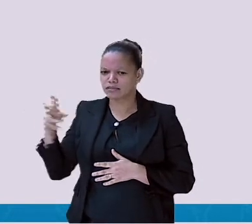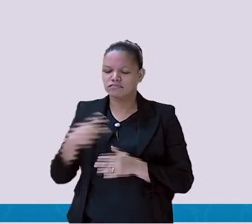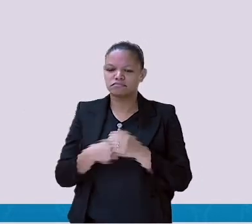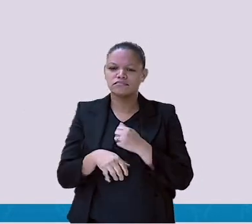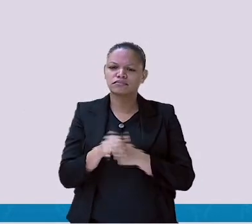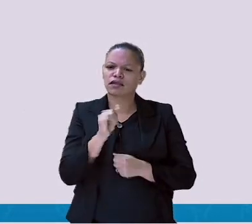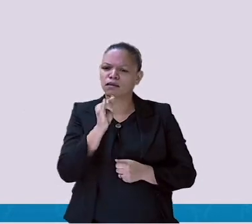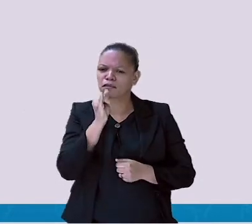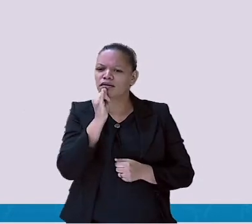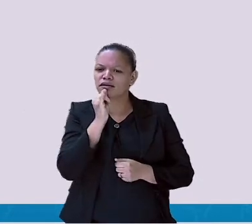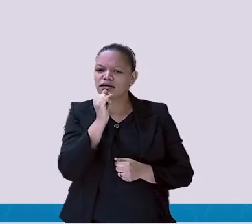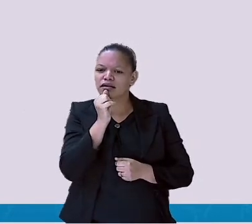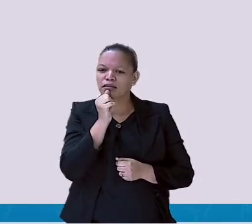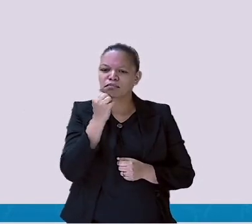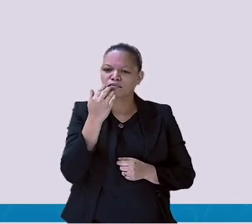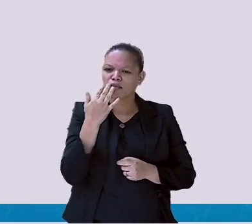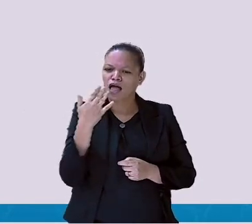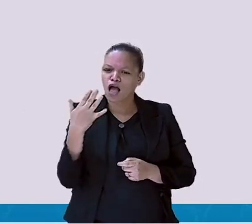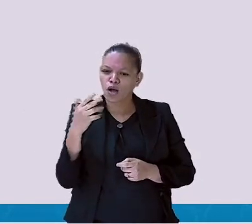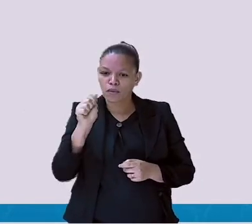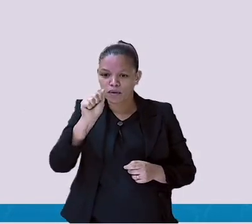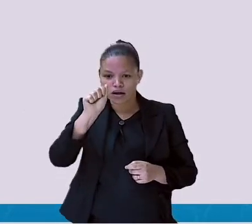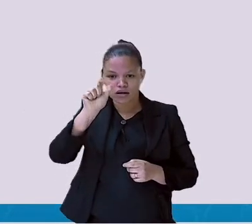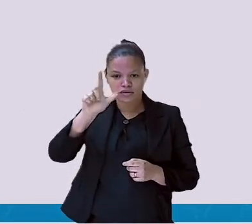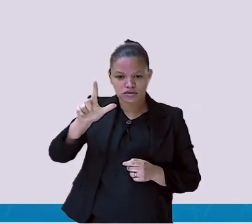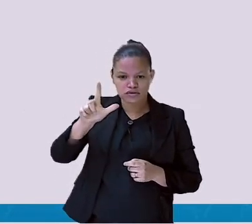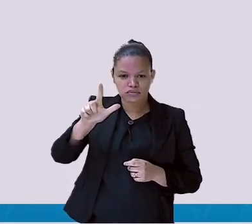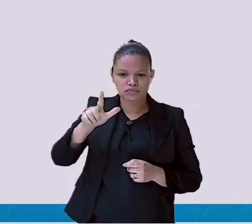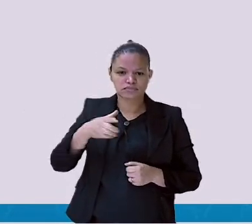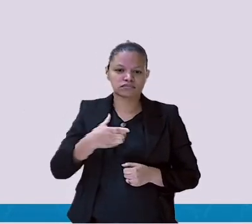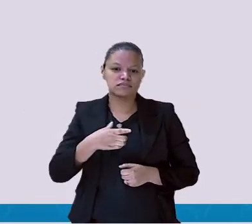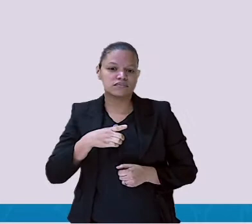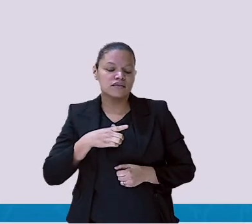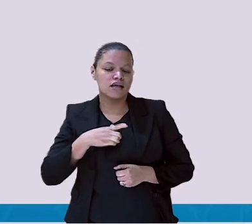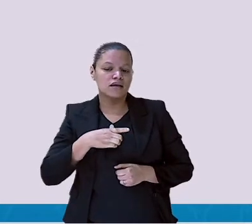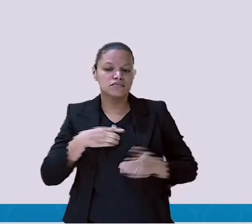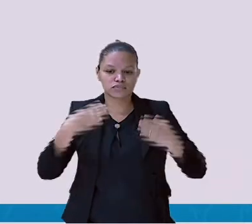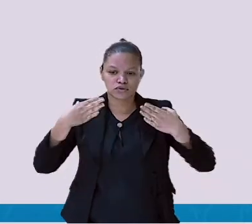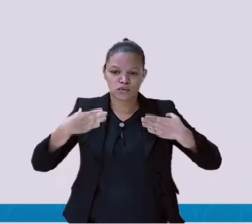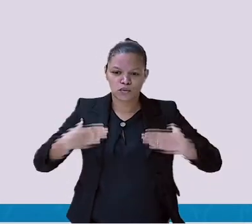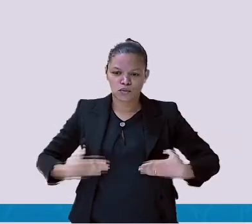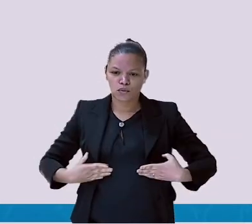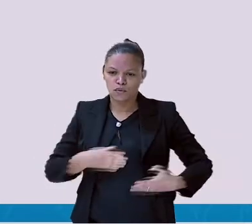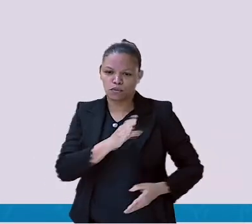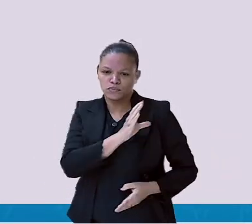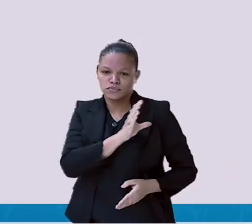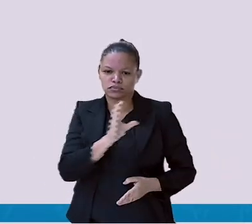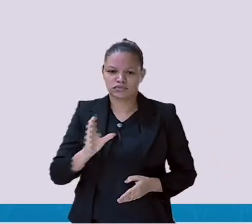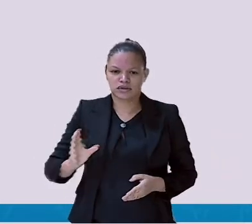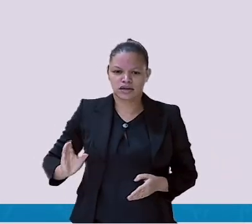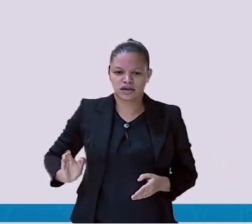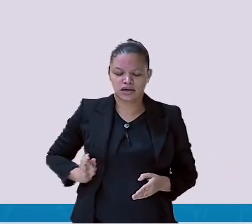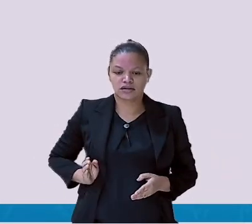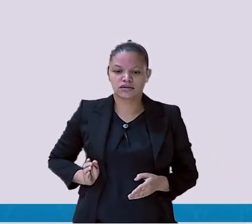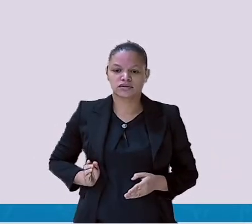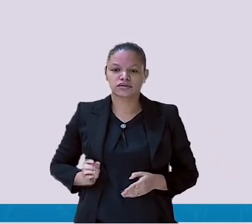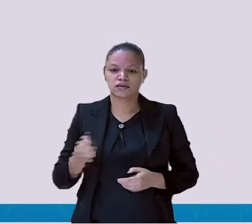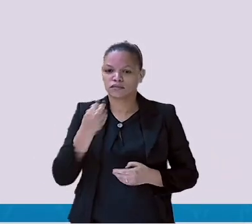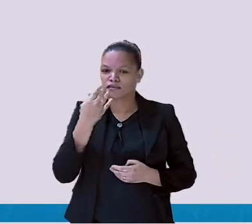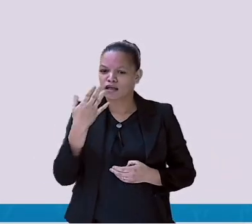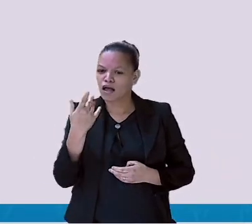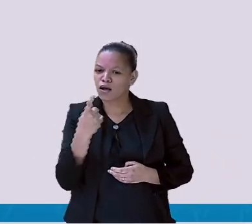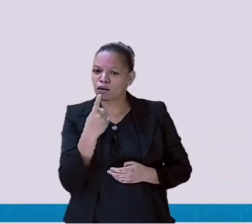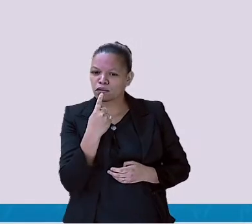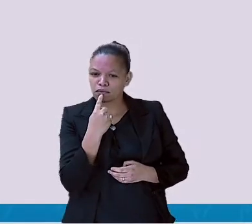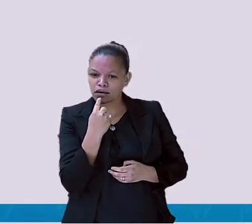12, em vermelho, dia dos namorados. E no dia 13, em verde, dia de Santo